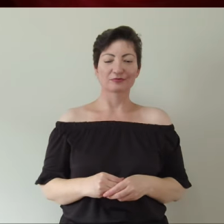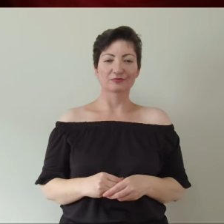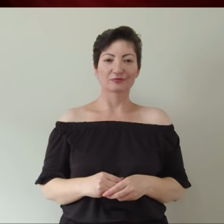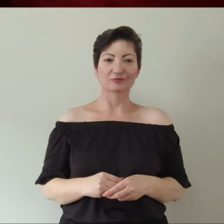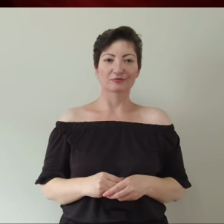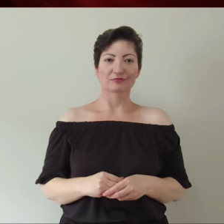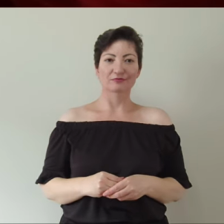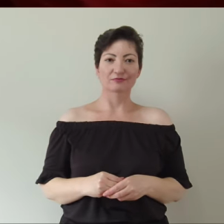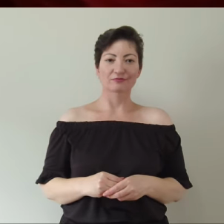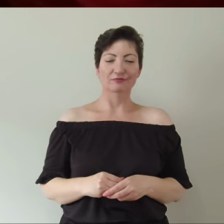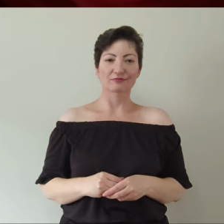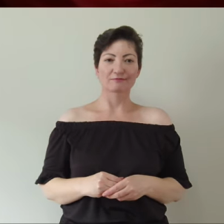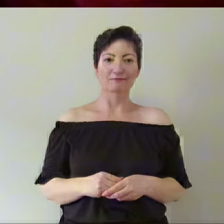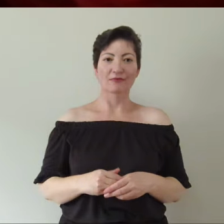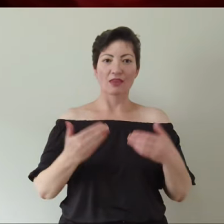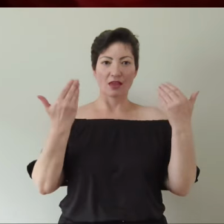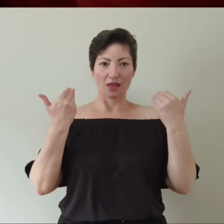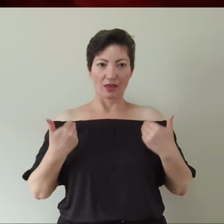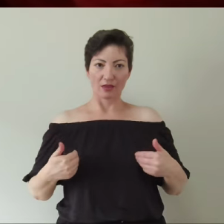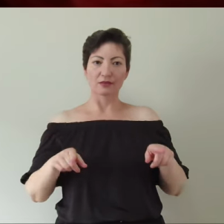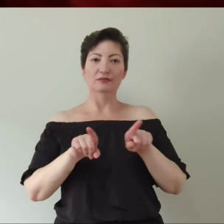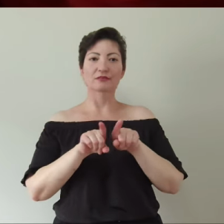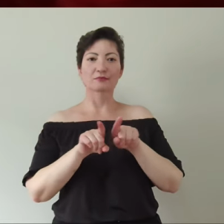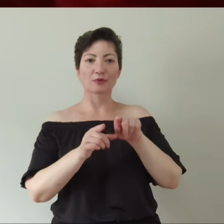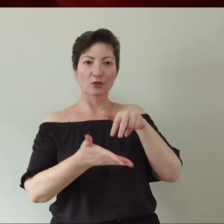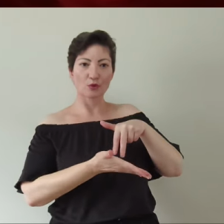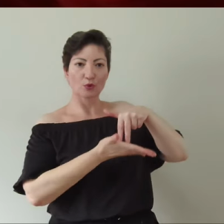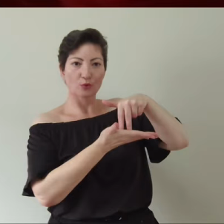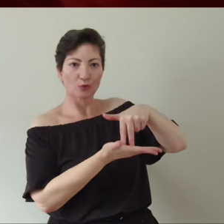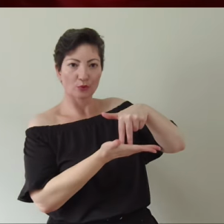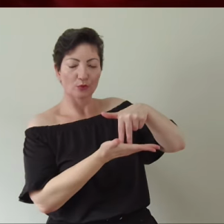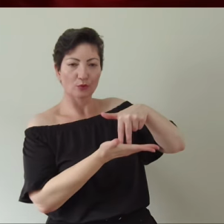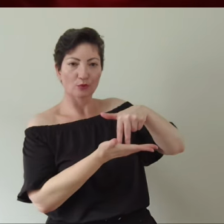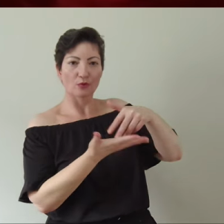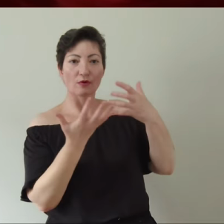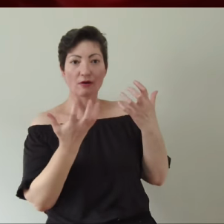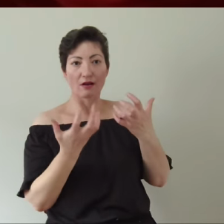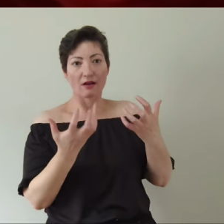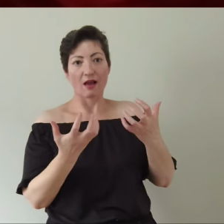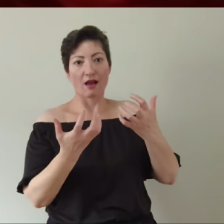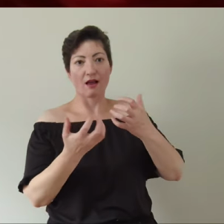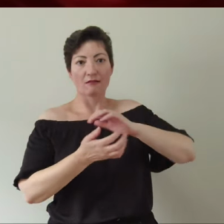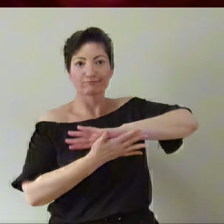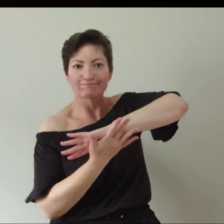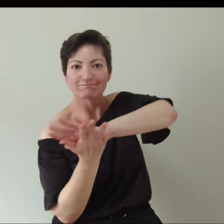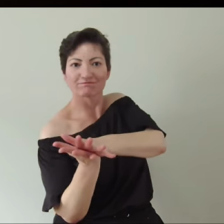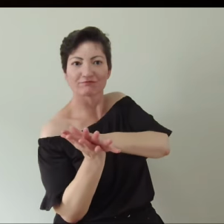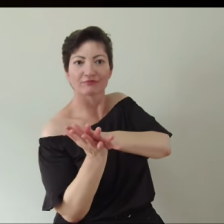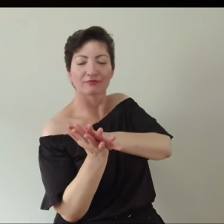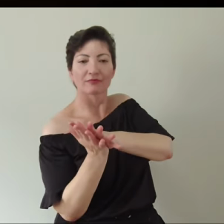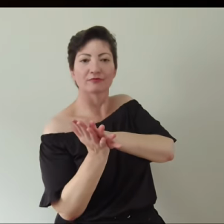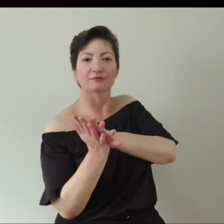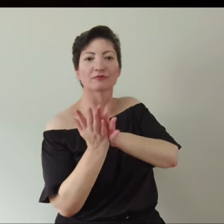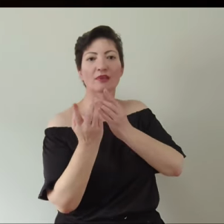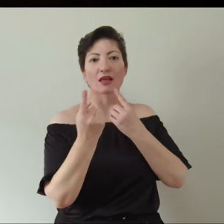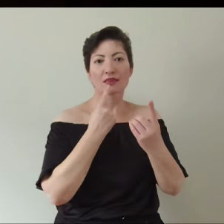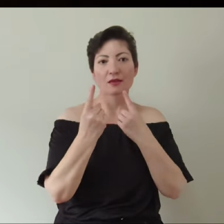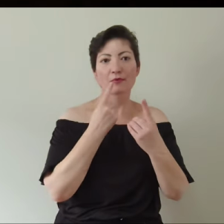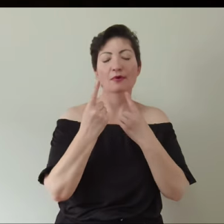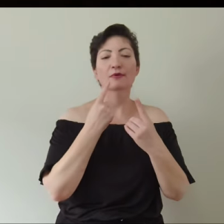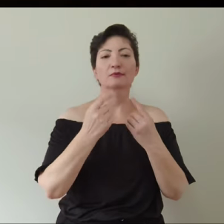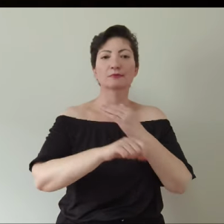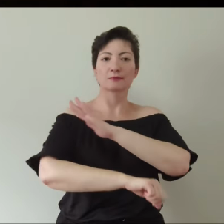Teve um monólogo também que eu fiz a criação, que é o Querem Acabar Comigo, que é um monólogo que debate questões raciais,